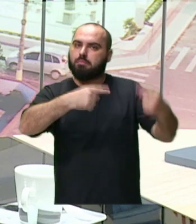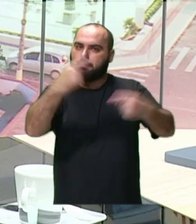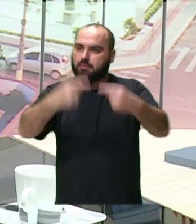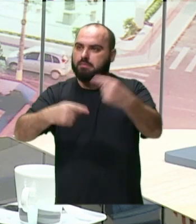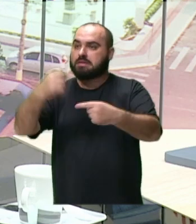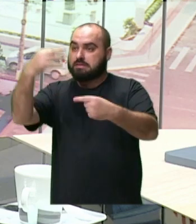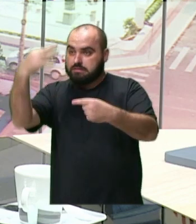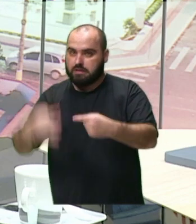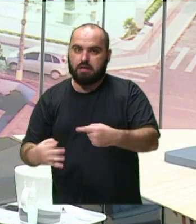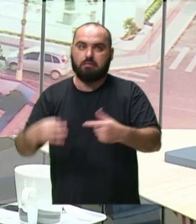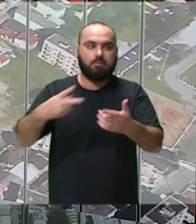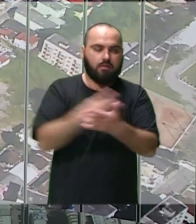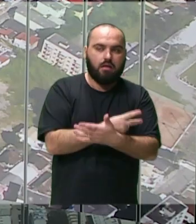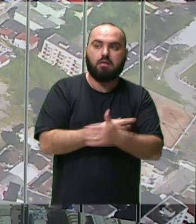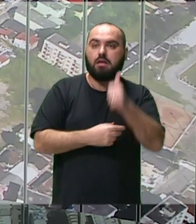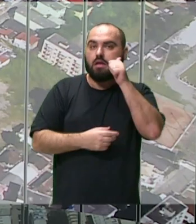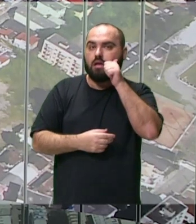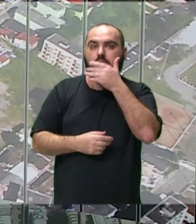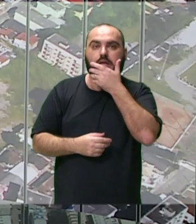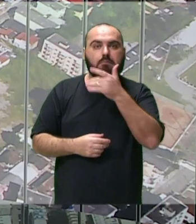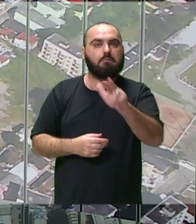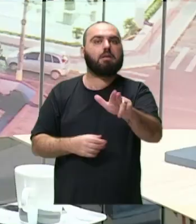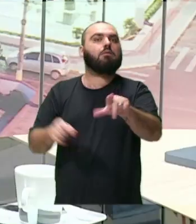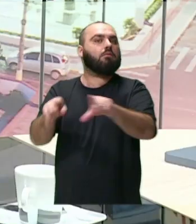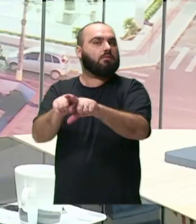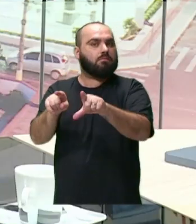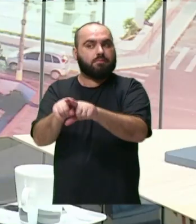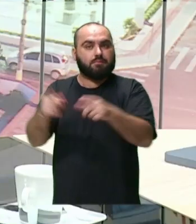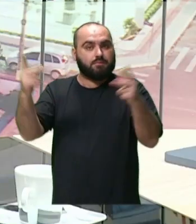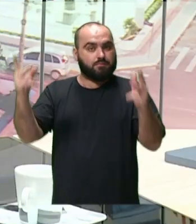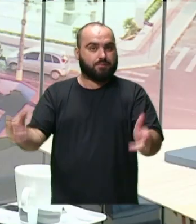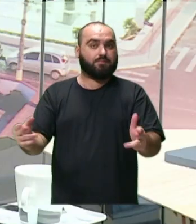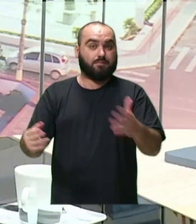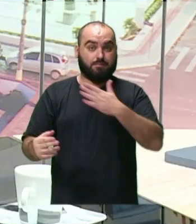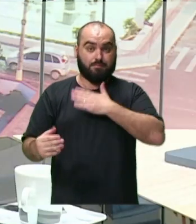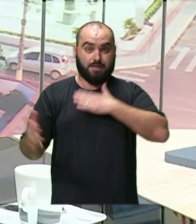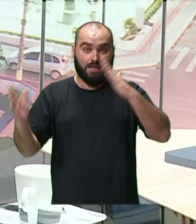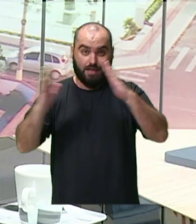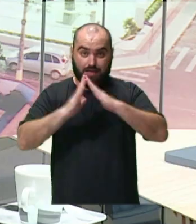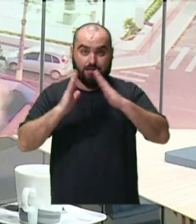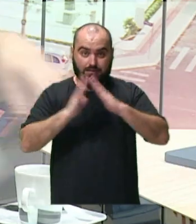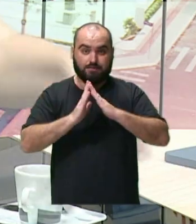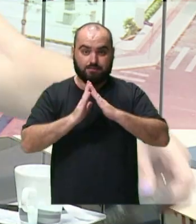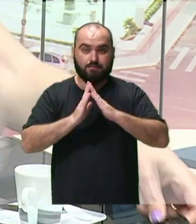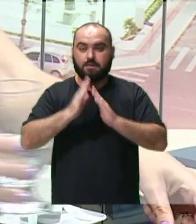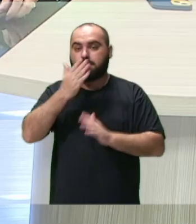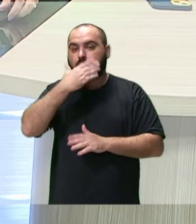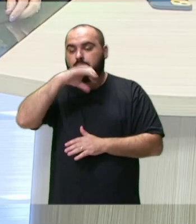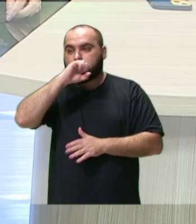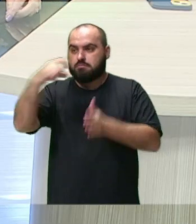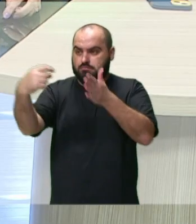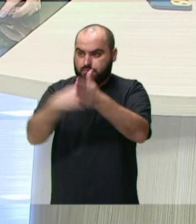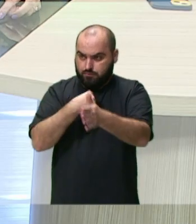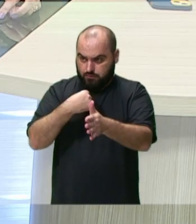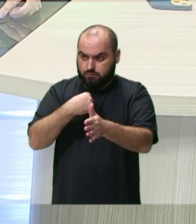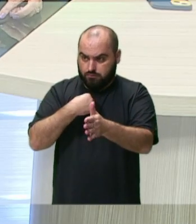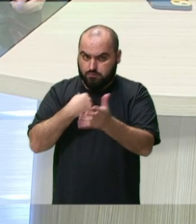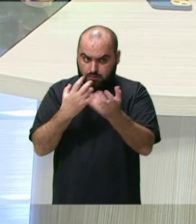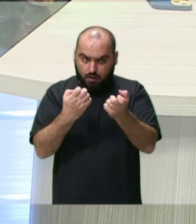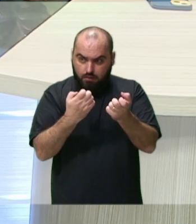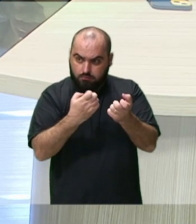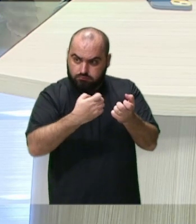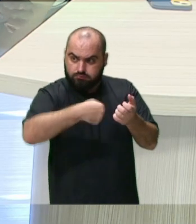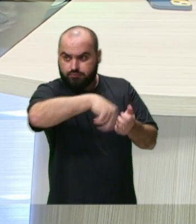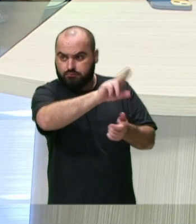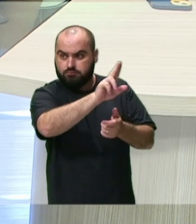certo ou errado. Meus irmãos também cresceram dessa forma. Lá em casa, o meu pai perguntou para mim se eu queria vir. Eu sempre queria vir, mas